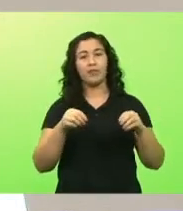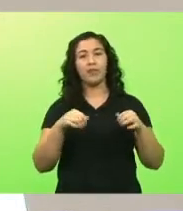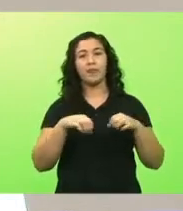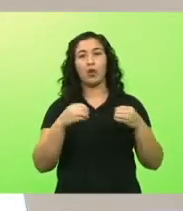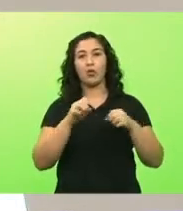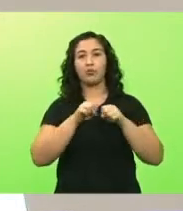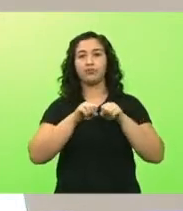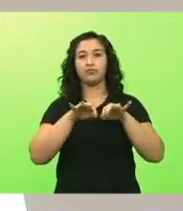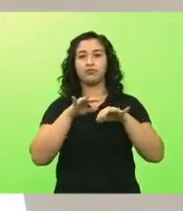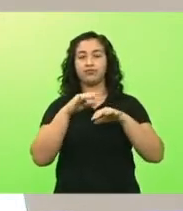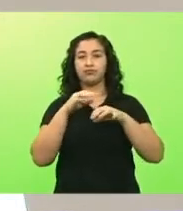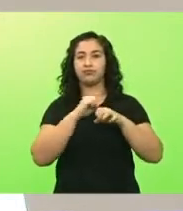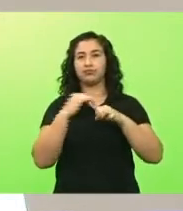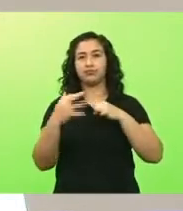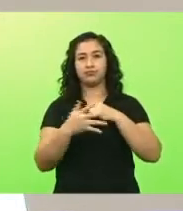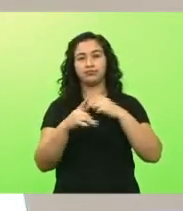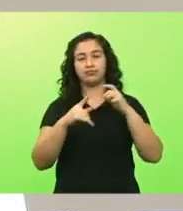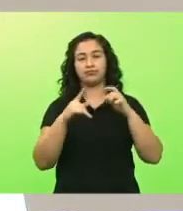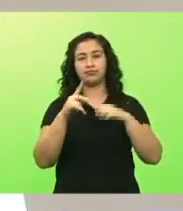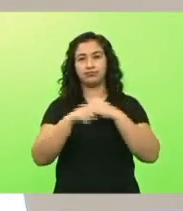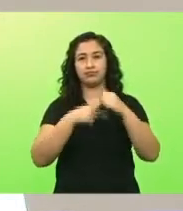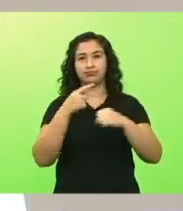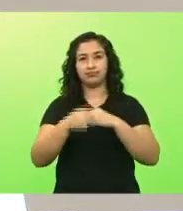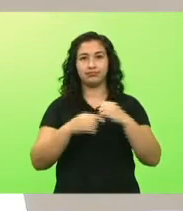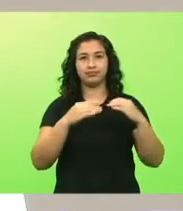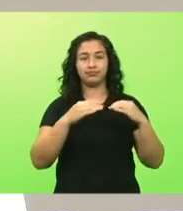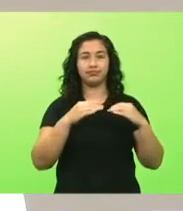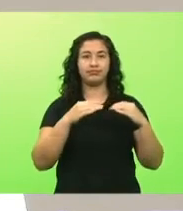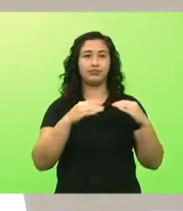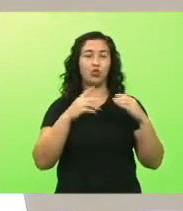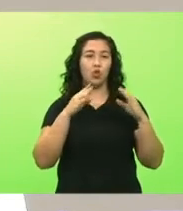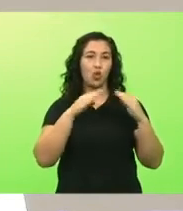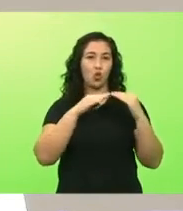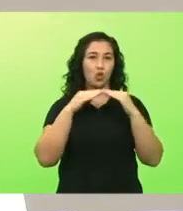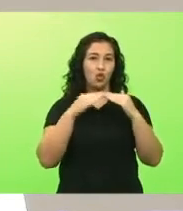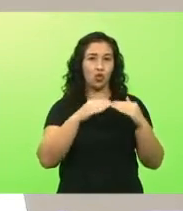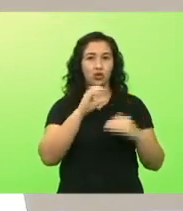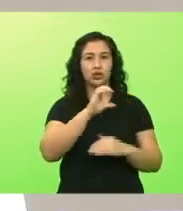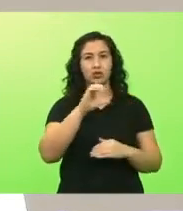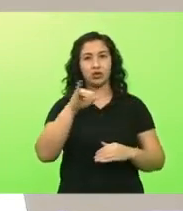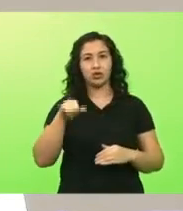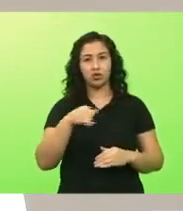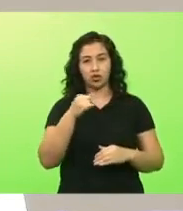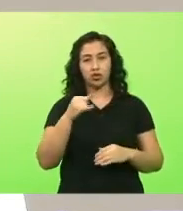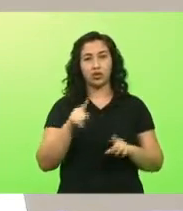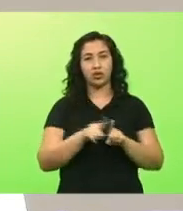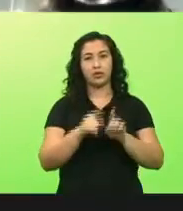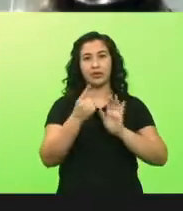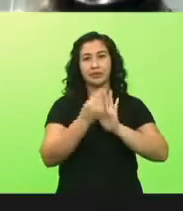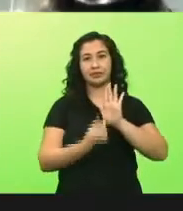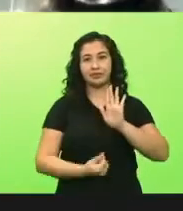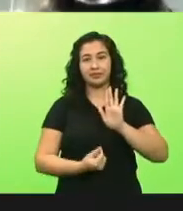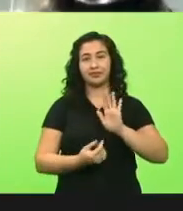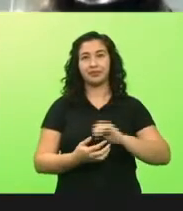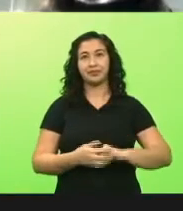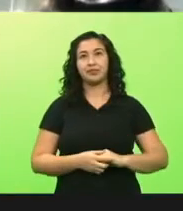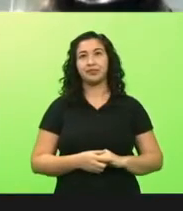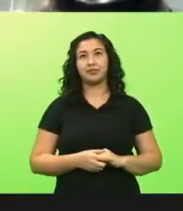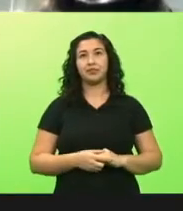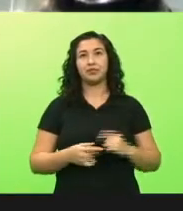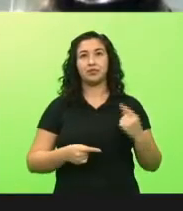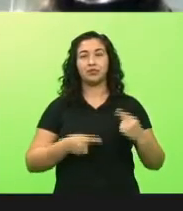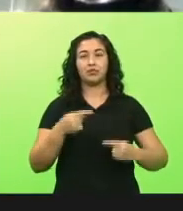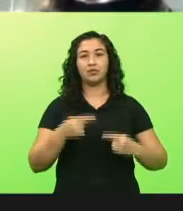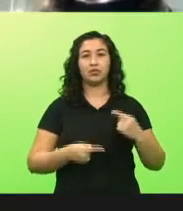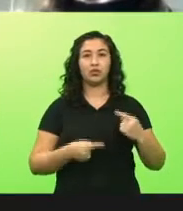com pareceres favoráveis nas comissões de Constituição e Justiça e Comissão de Finanças e Tributação. É em discussão. Presidente. Com